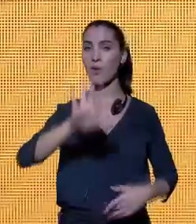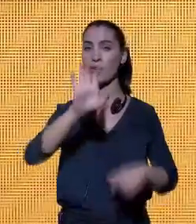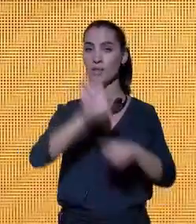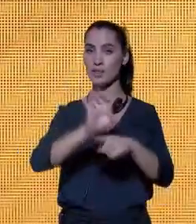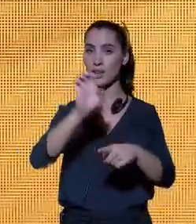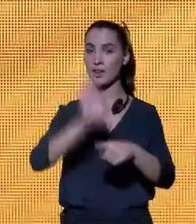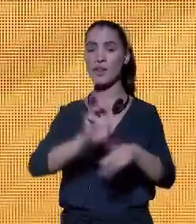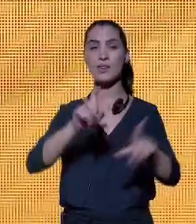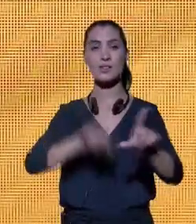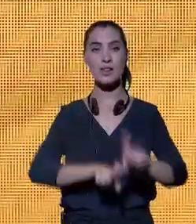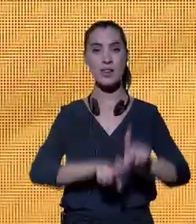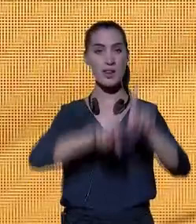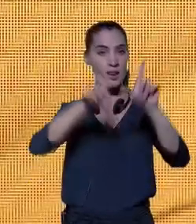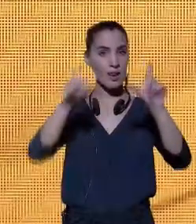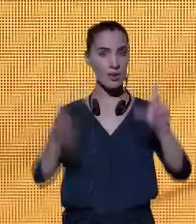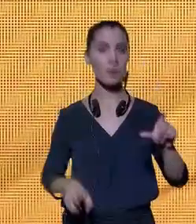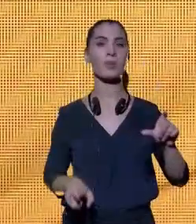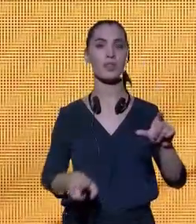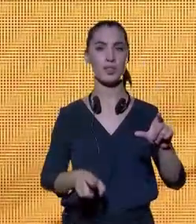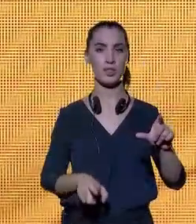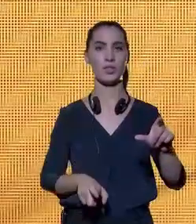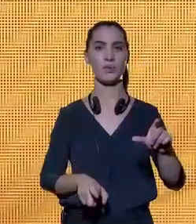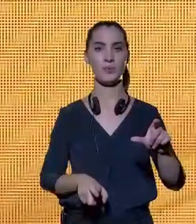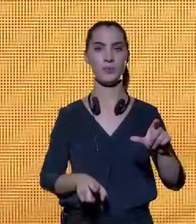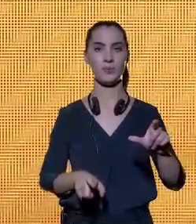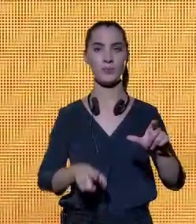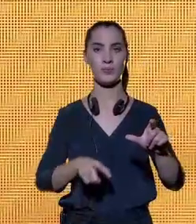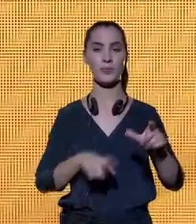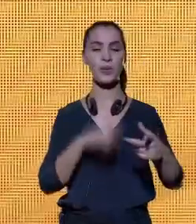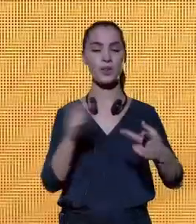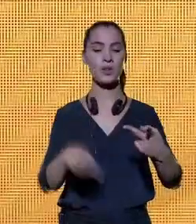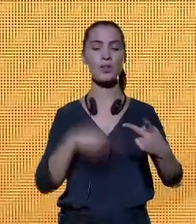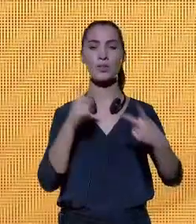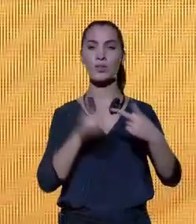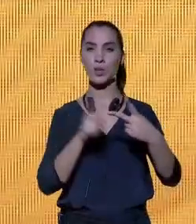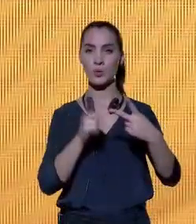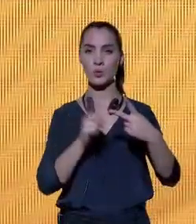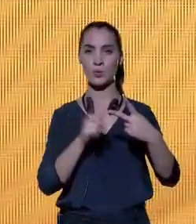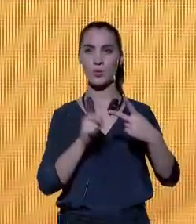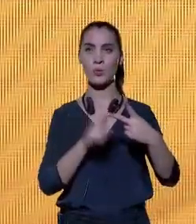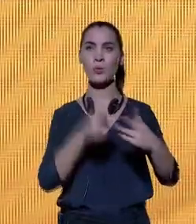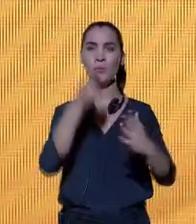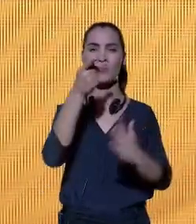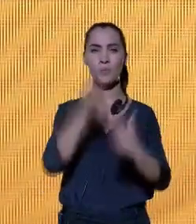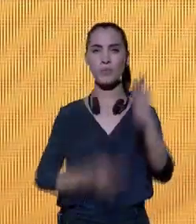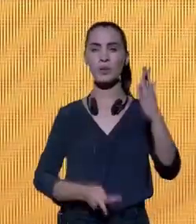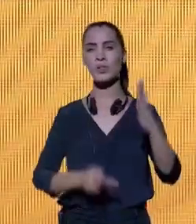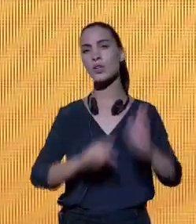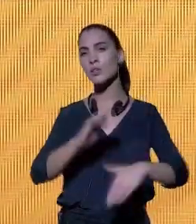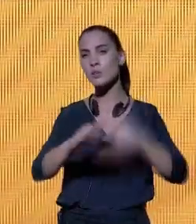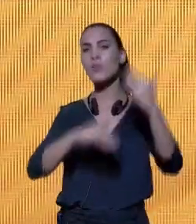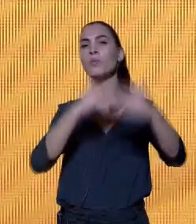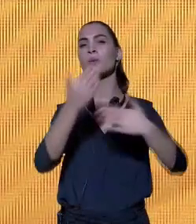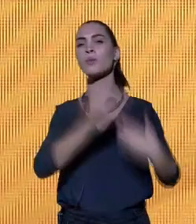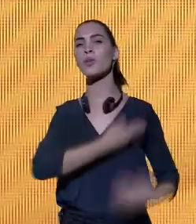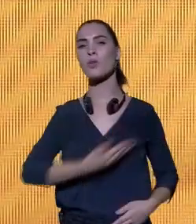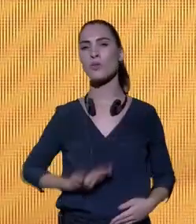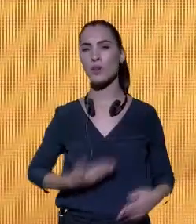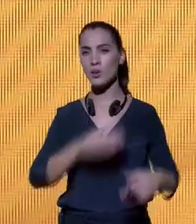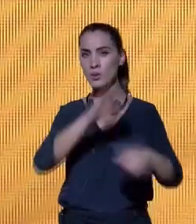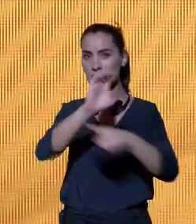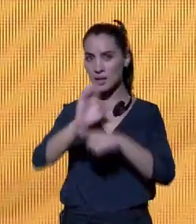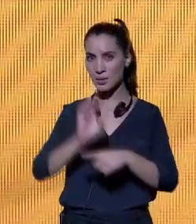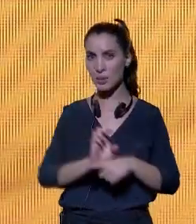estatais não dependentes. A segunda categoria é dos projetos desenvolvidos pelos governos estaduais.